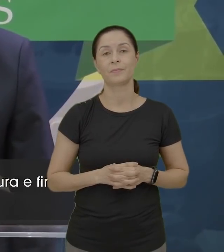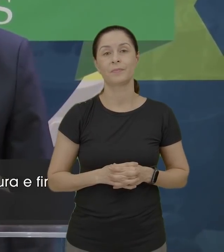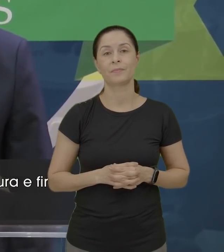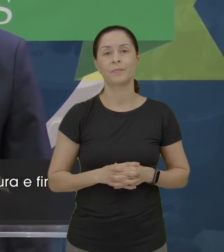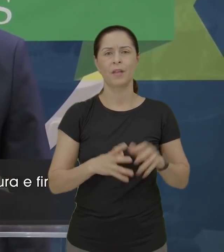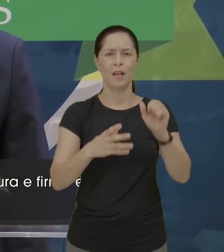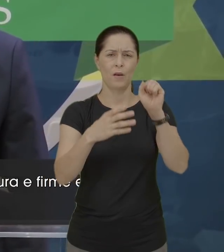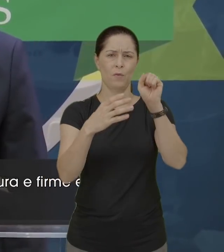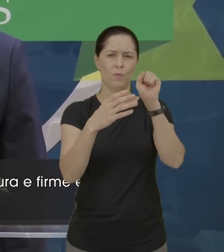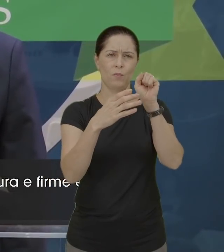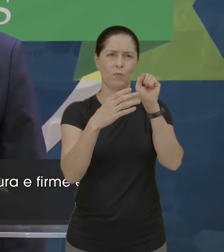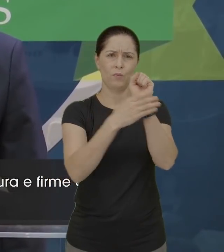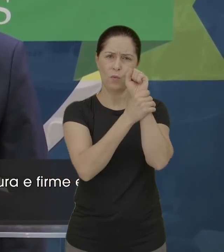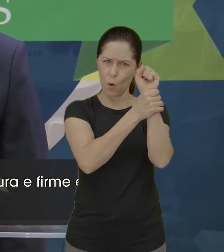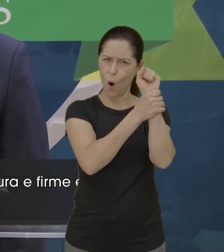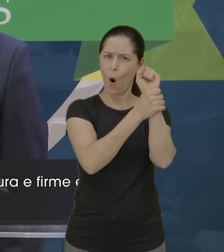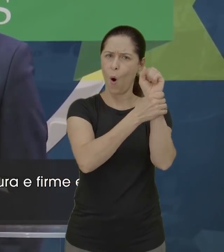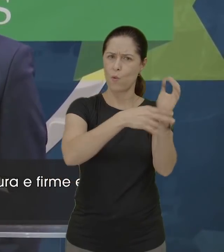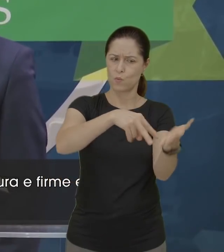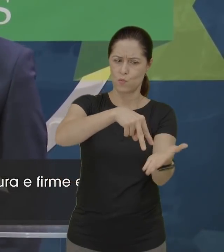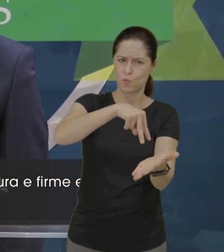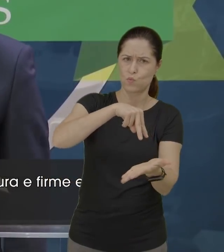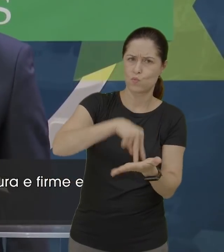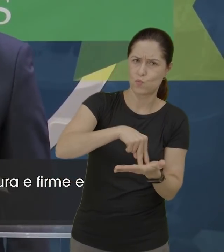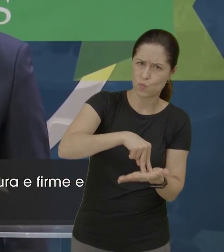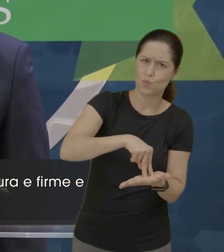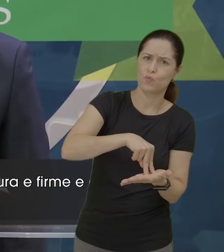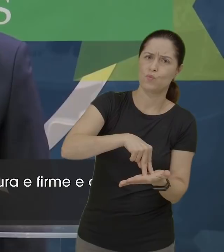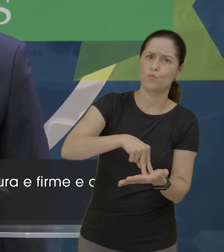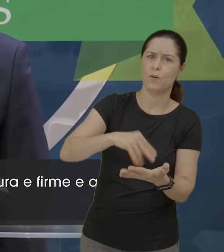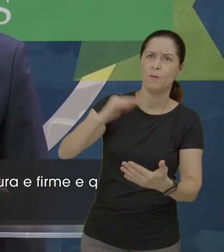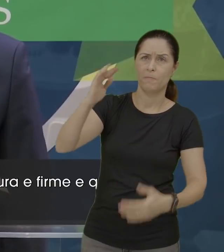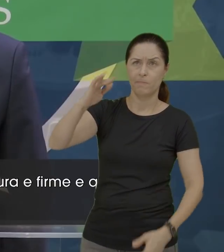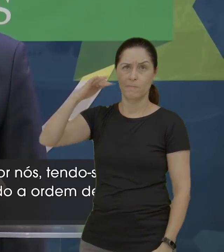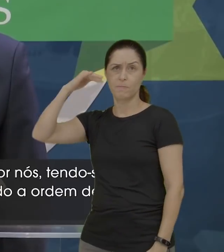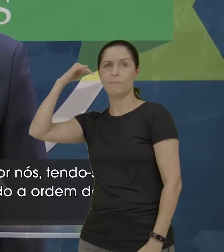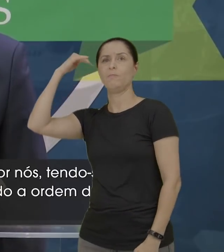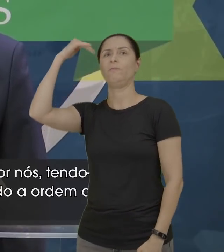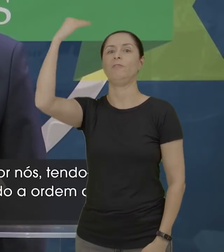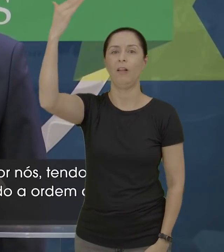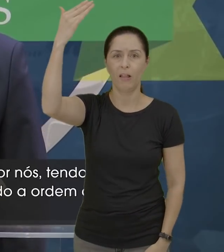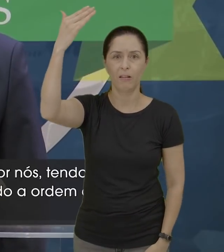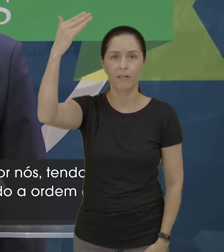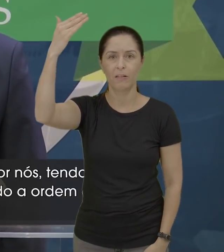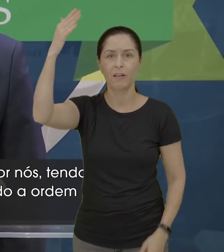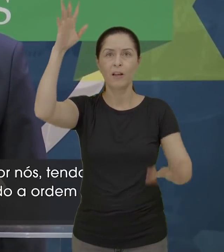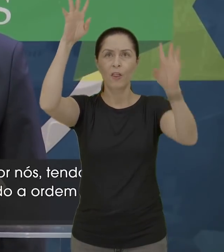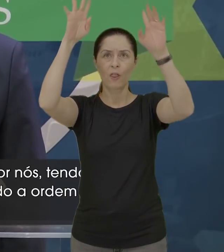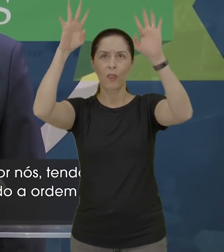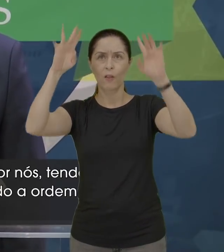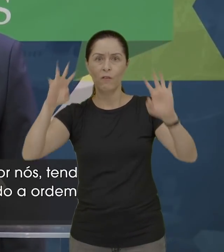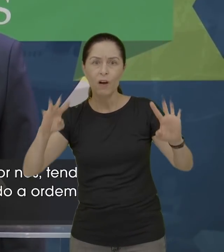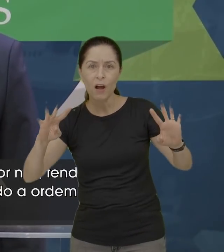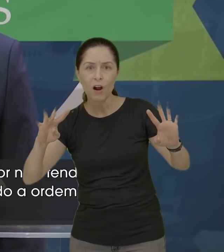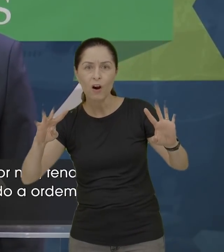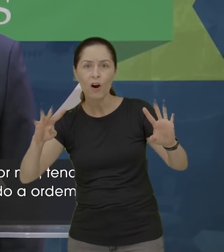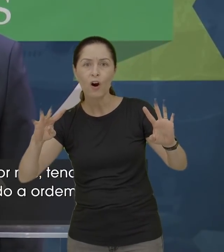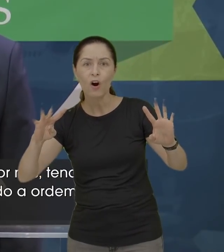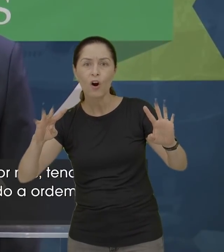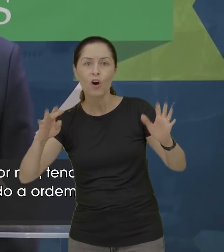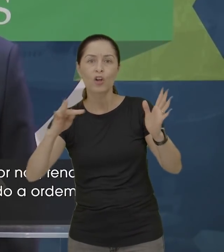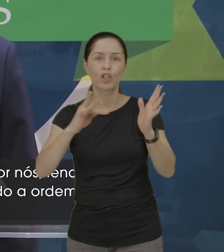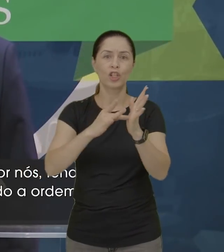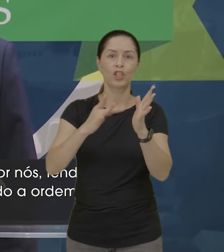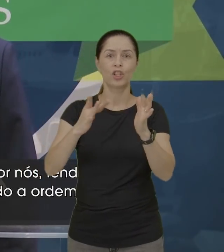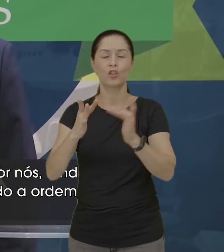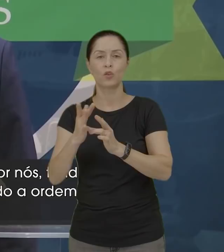Segura e firme, e que penetra além do véu, onde Jesus, como precursor,